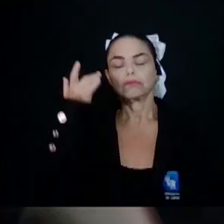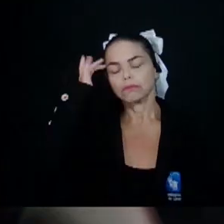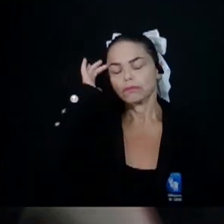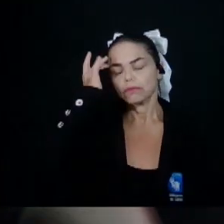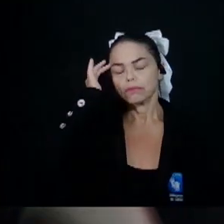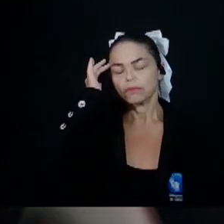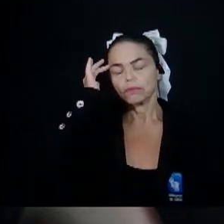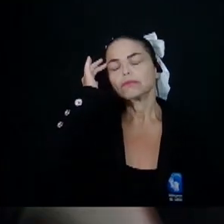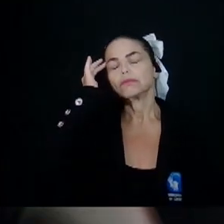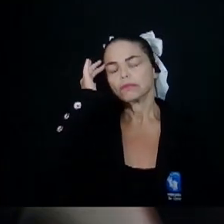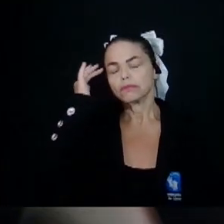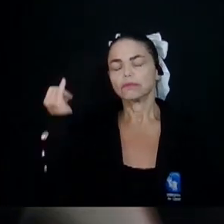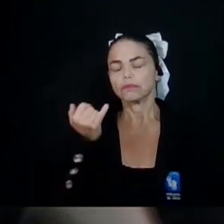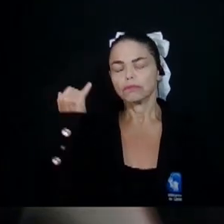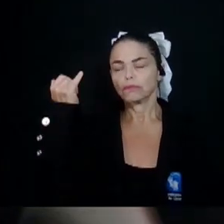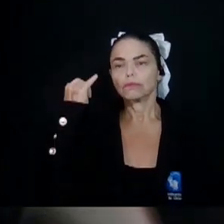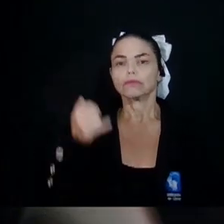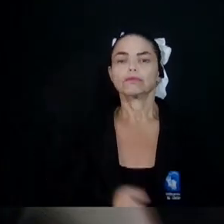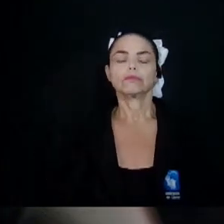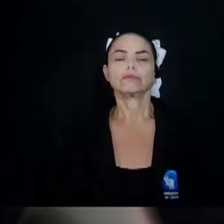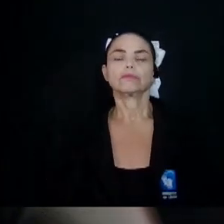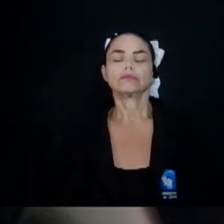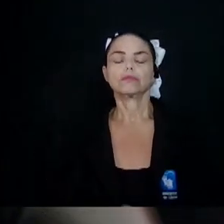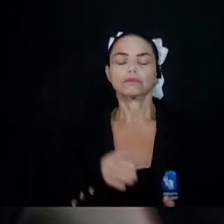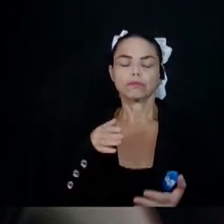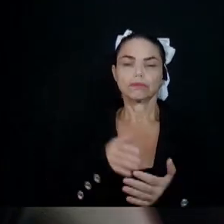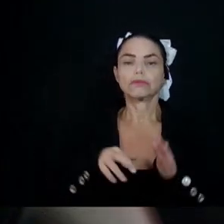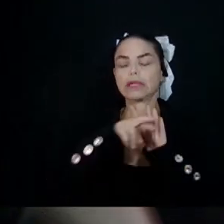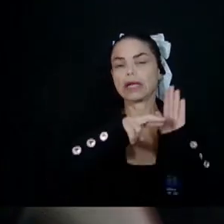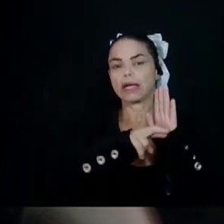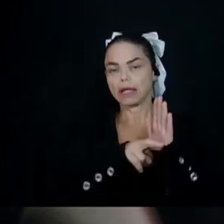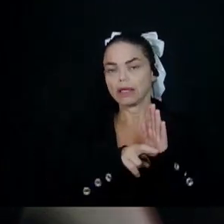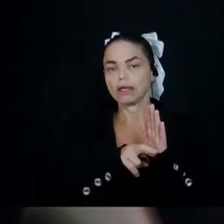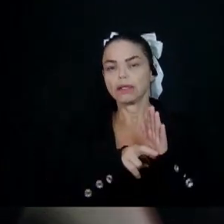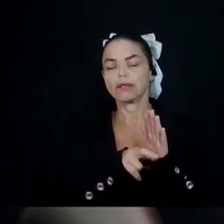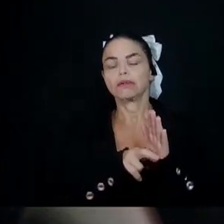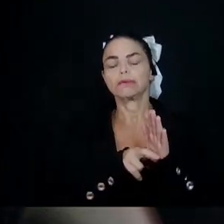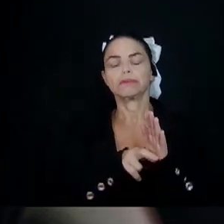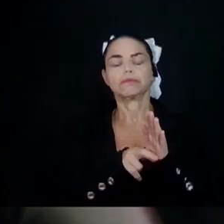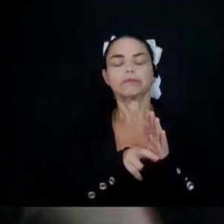muito importante. Colocar o que eu chamo de zonas